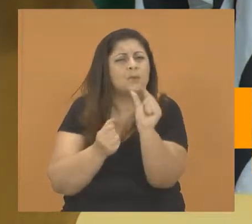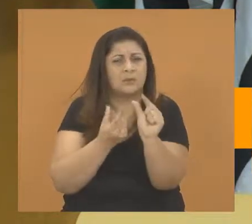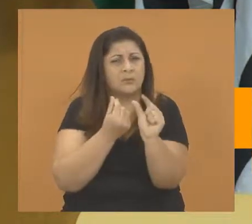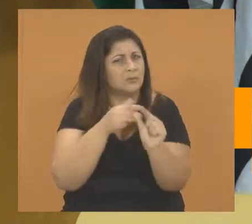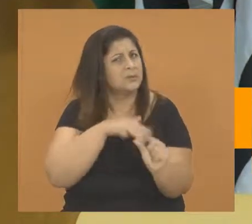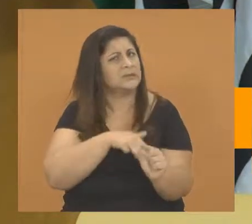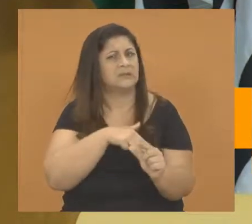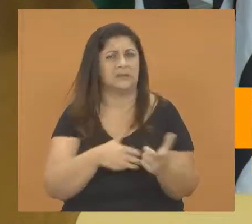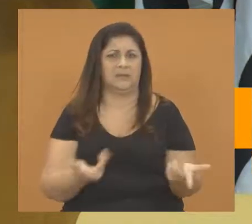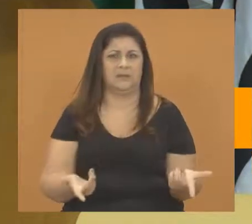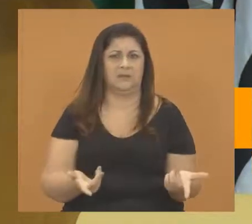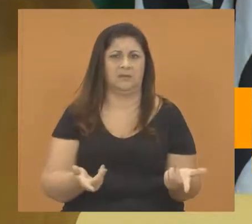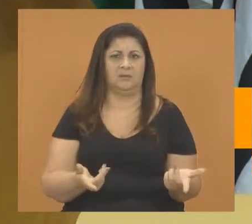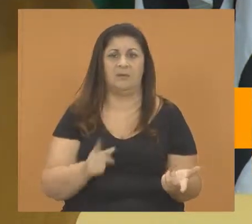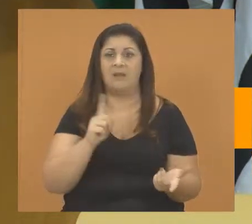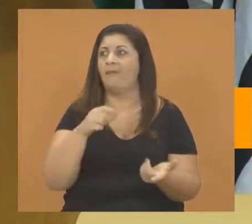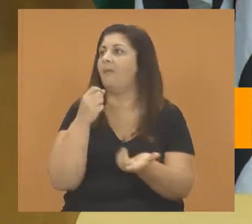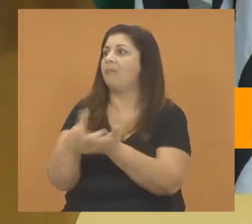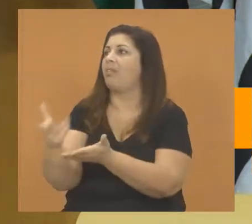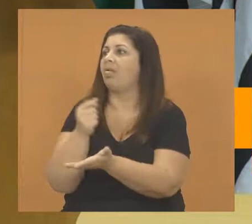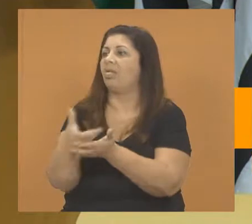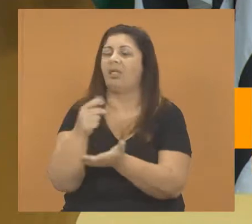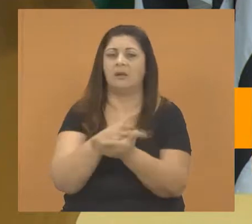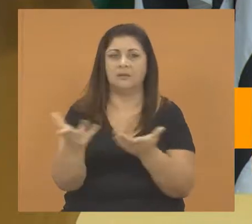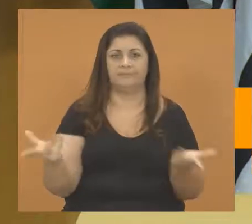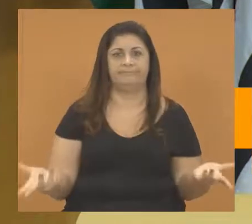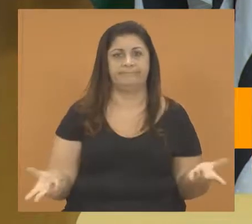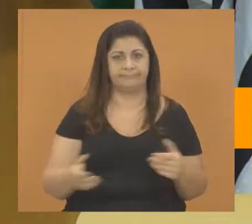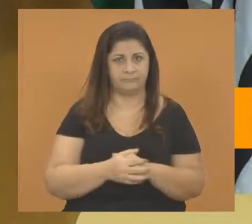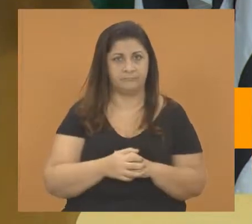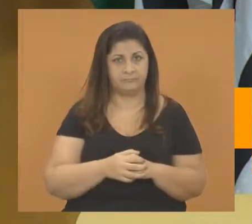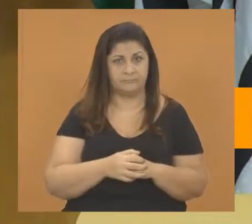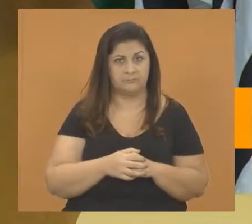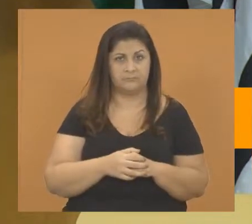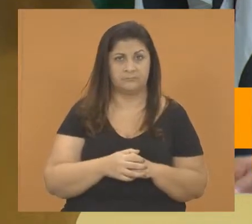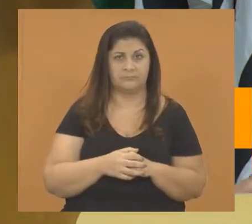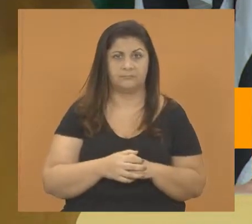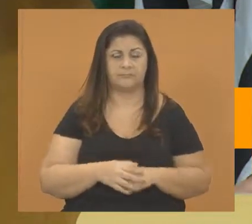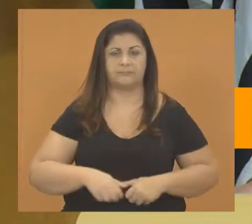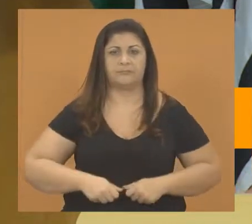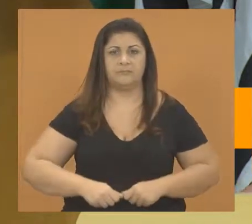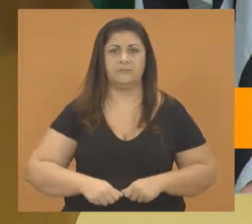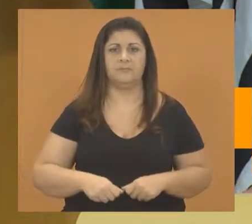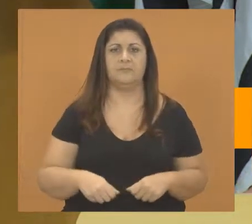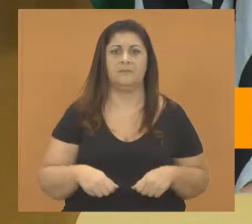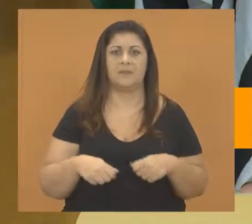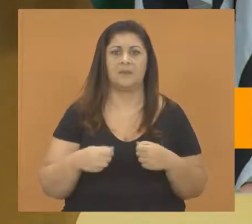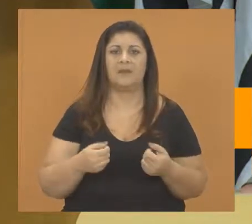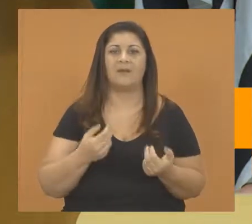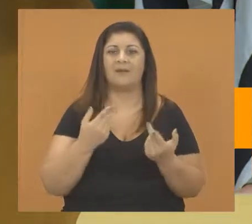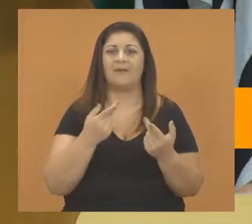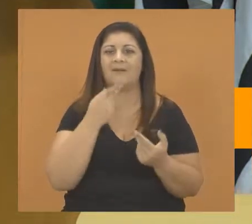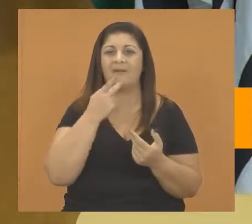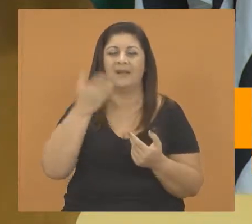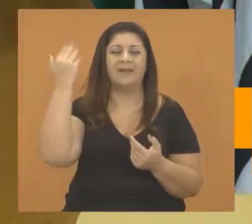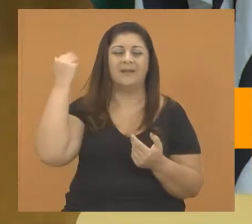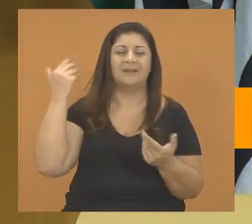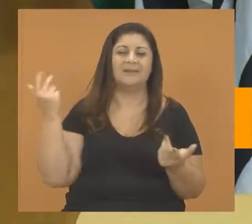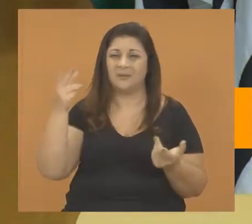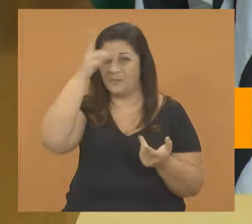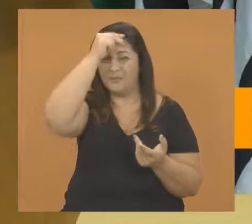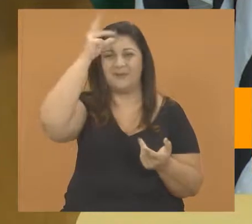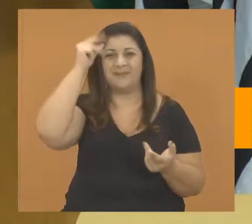reforma que pudesse realmente atender os anseios e executar aquilo que foi discurso durante a campanha porque